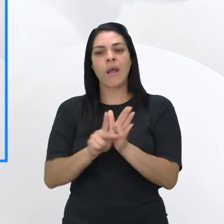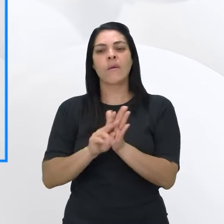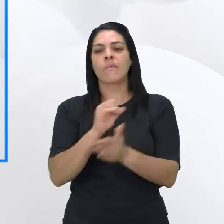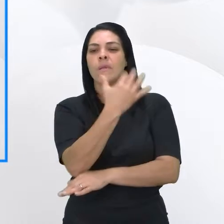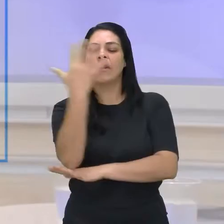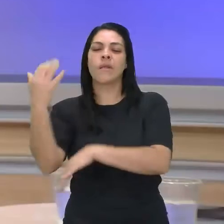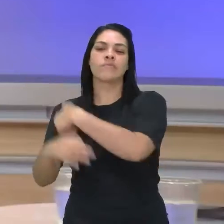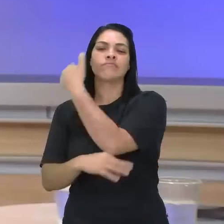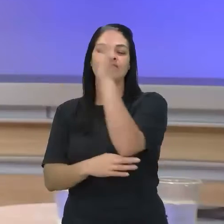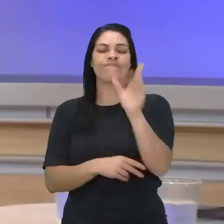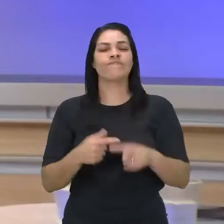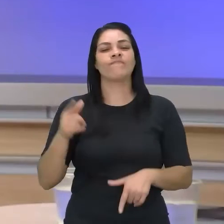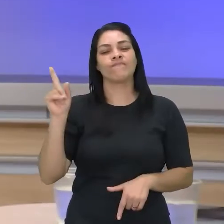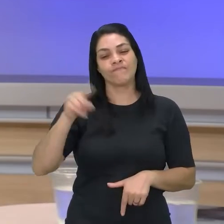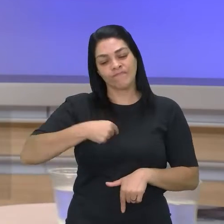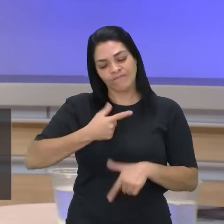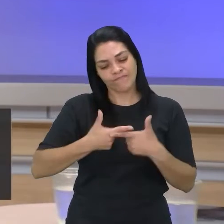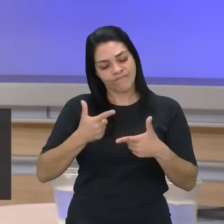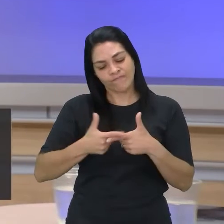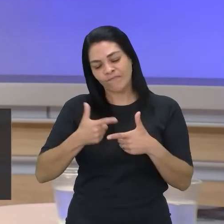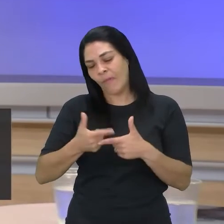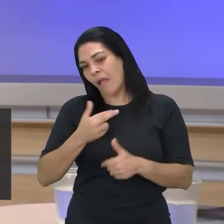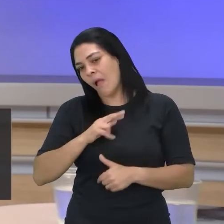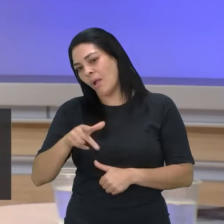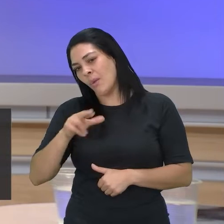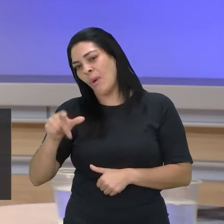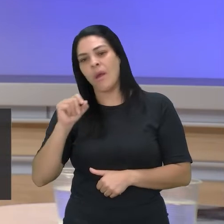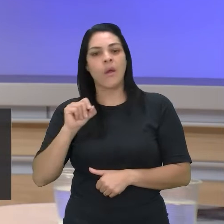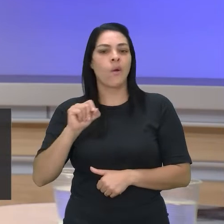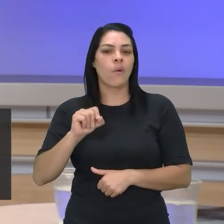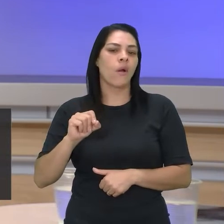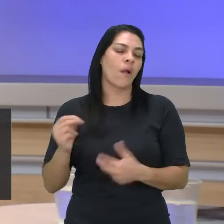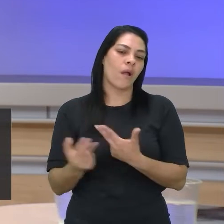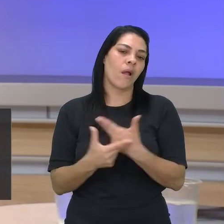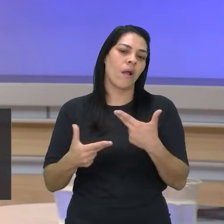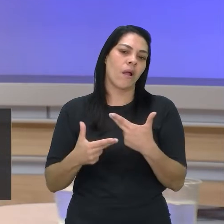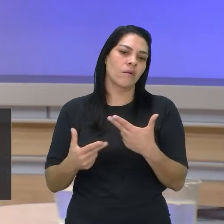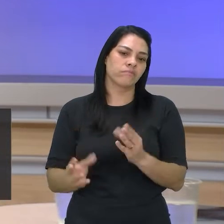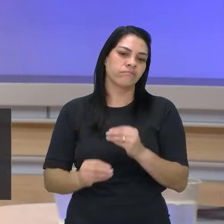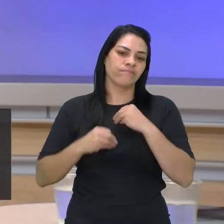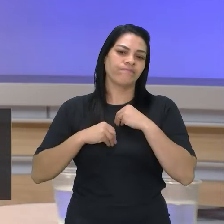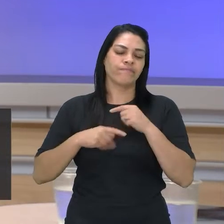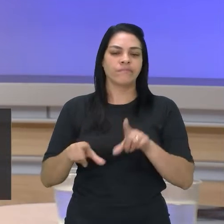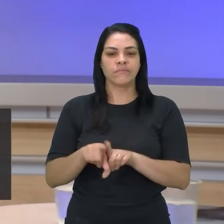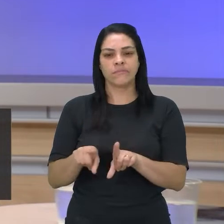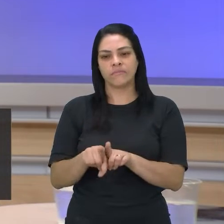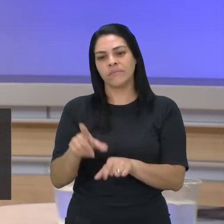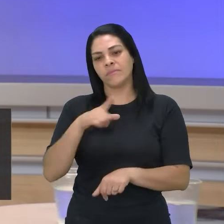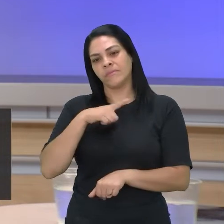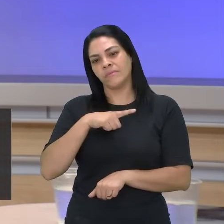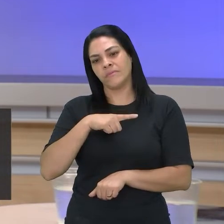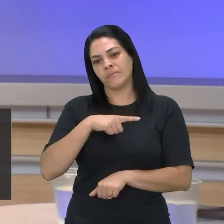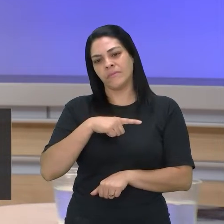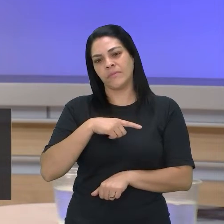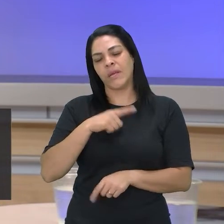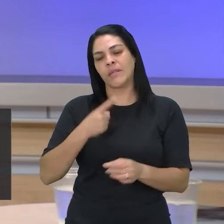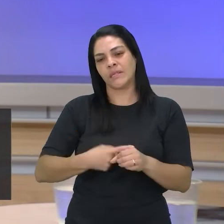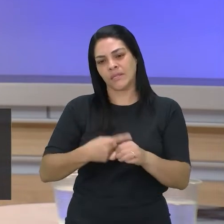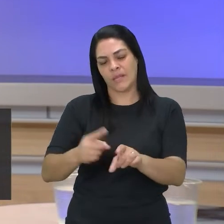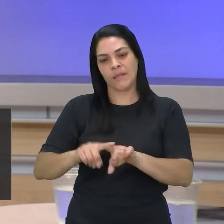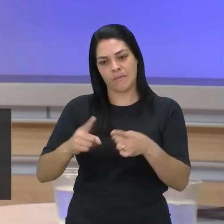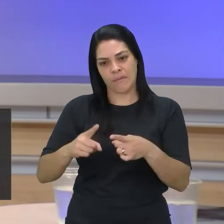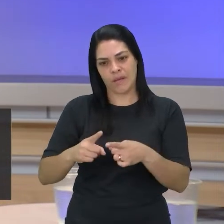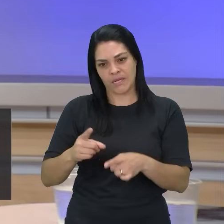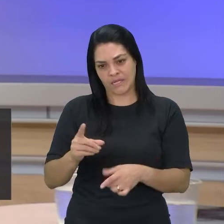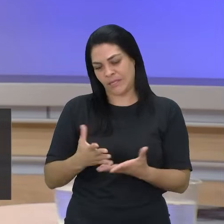é um problema, não é algo a ser incorporado nas cidades e tudo mais. Então, a